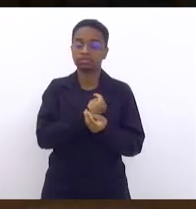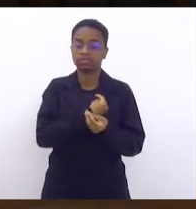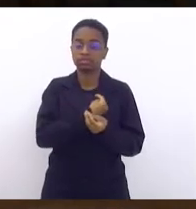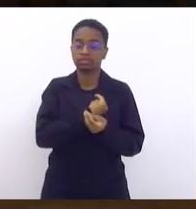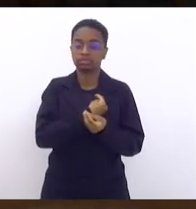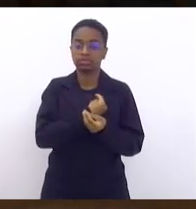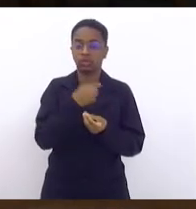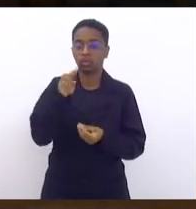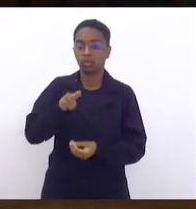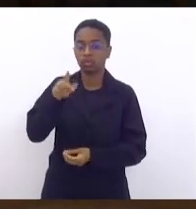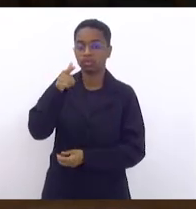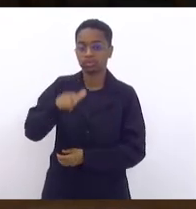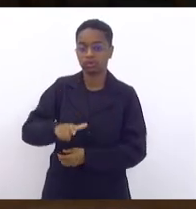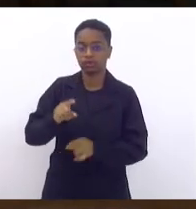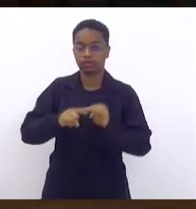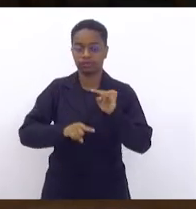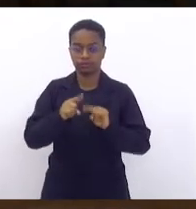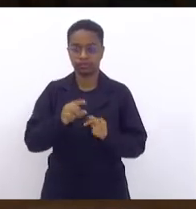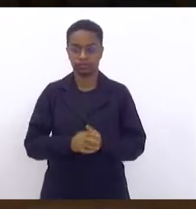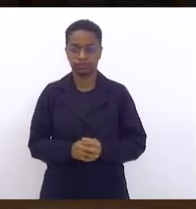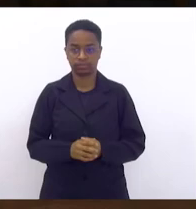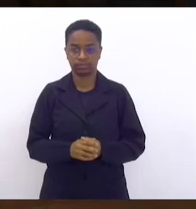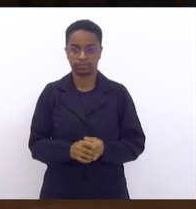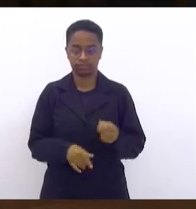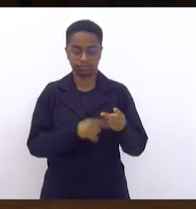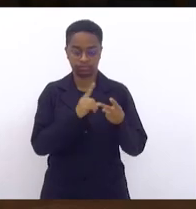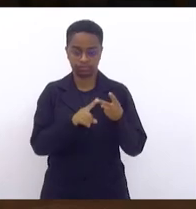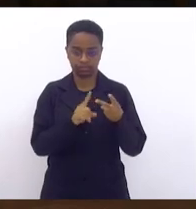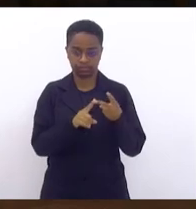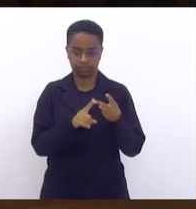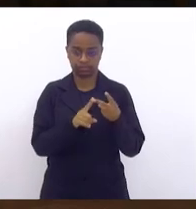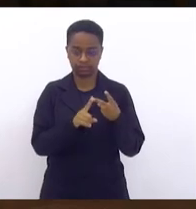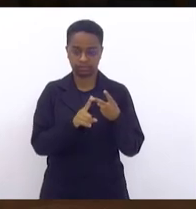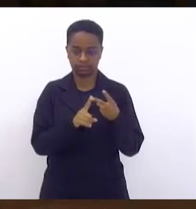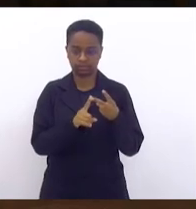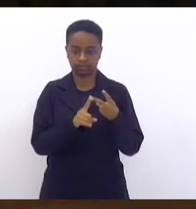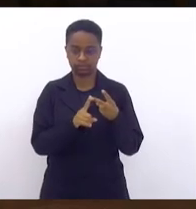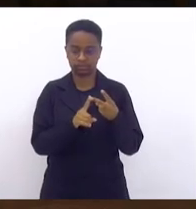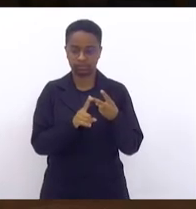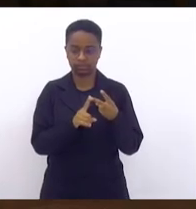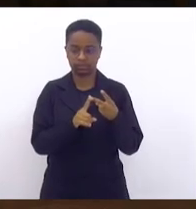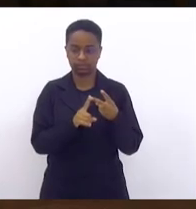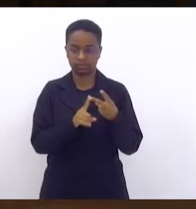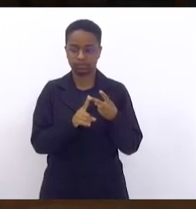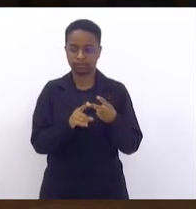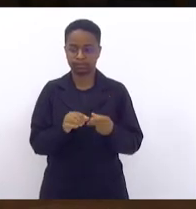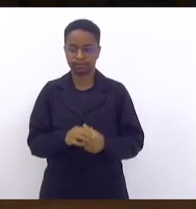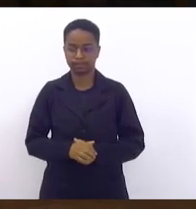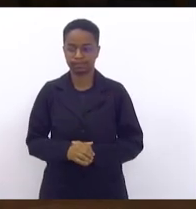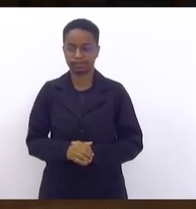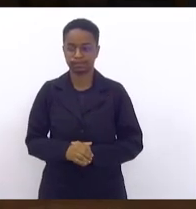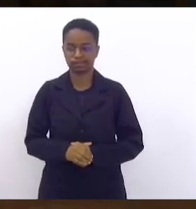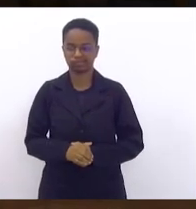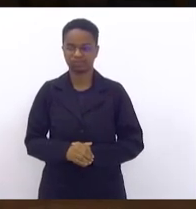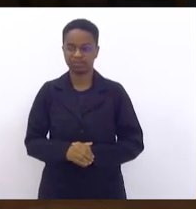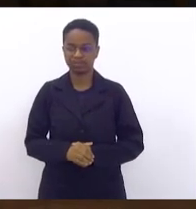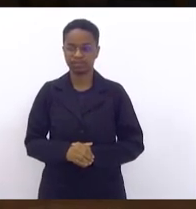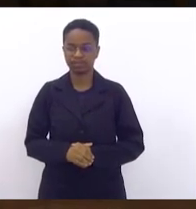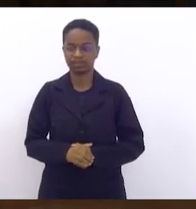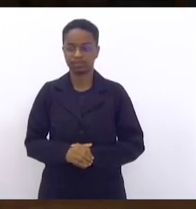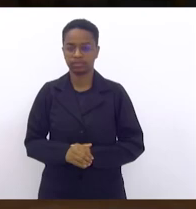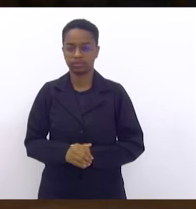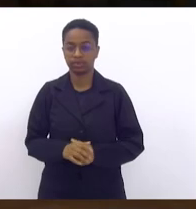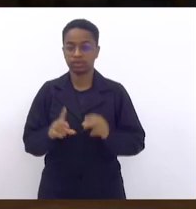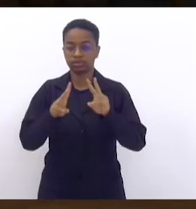esse esse reuso dessa embalagem e a outra foi que ele ele colocou aqui da embalagem